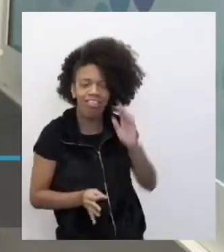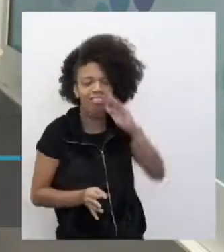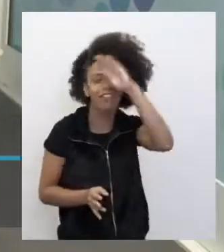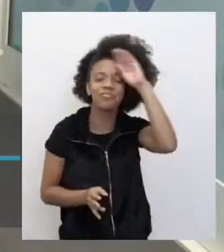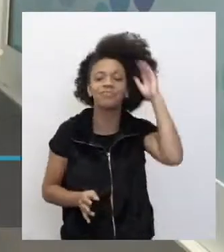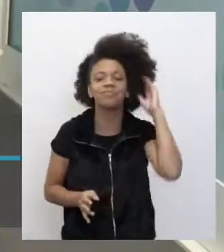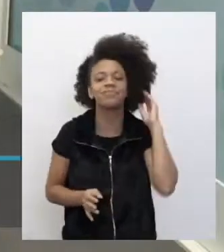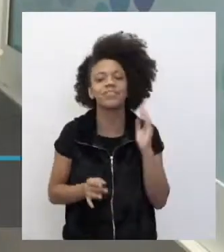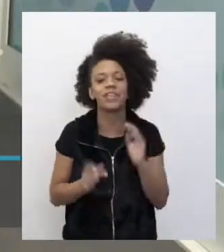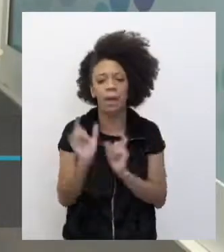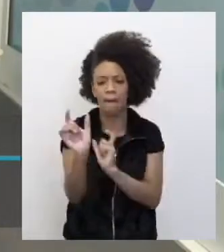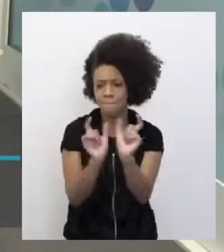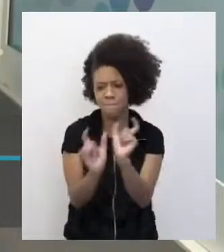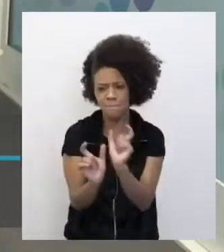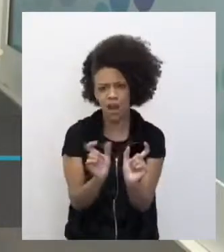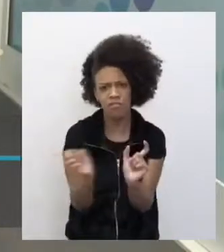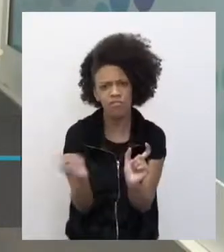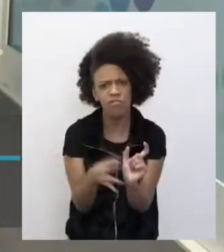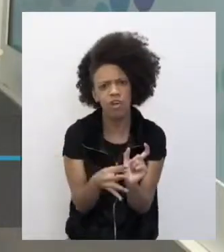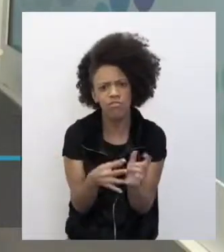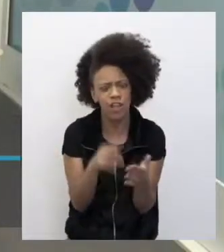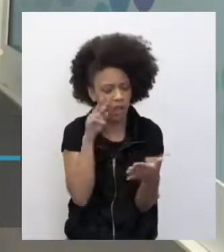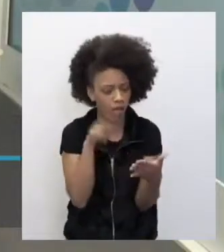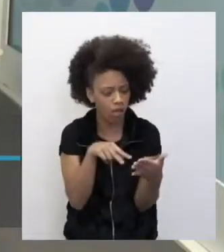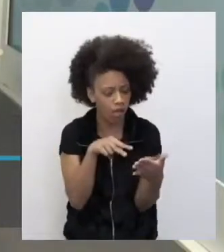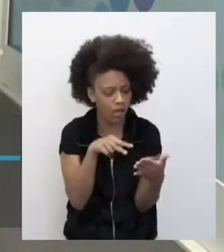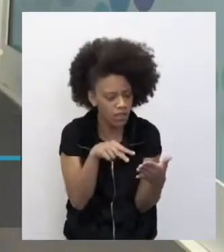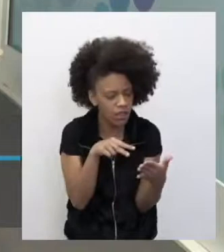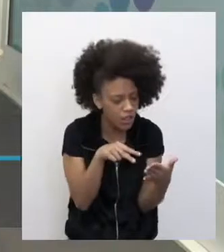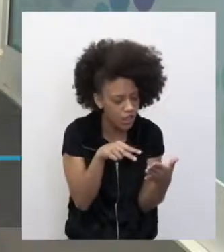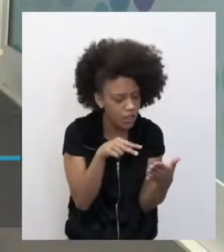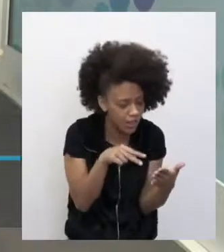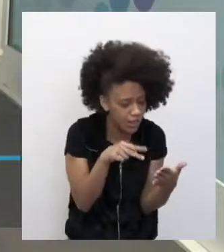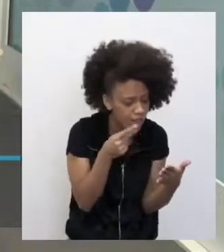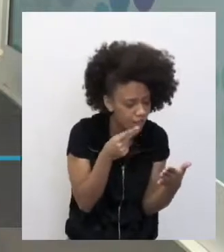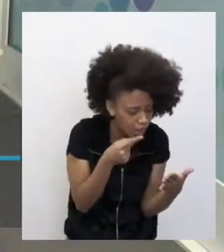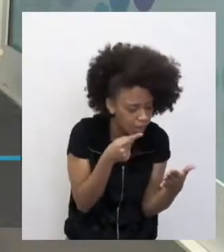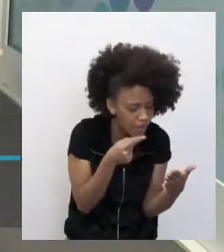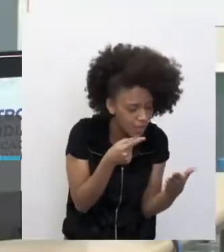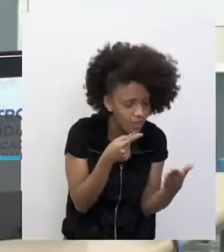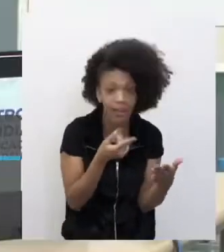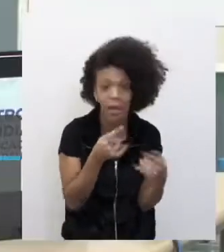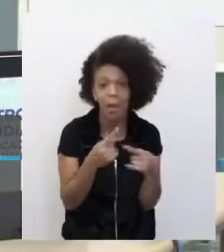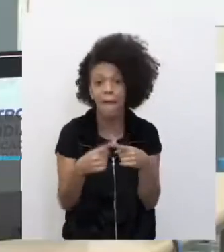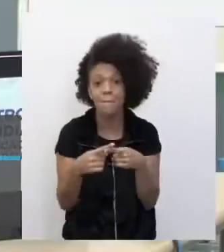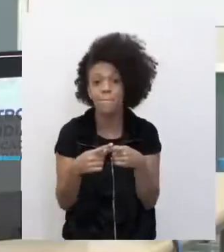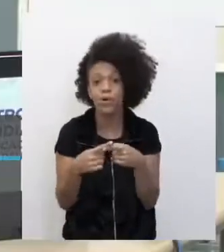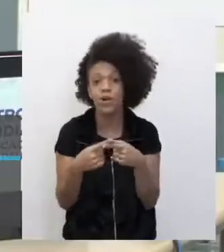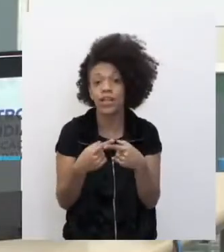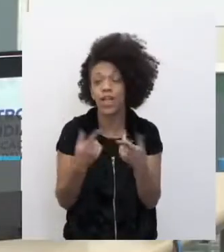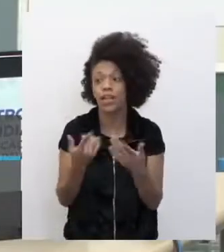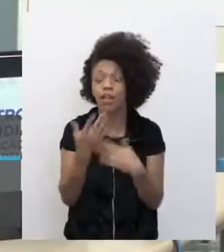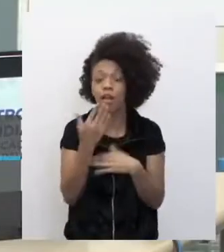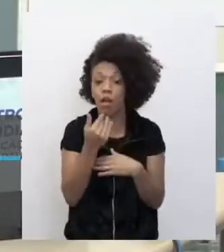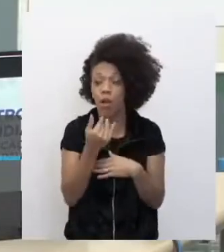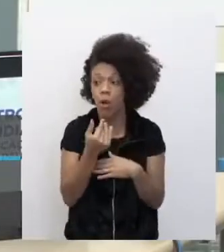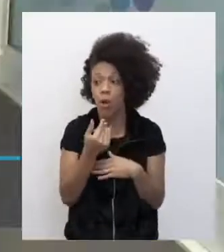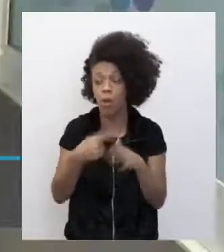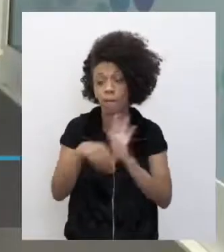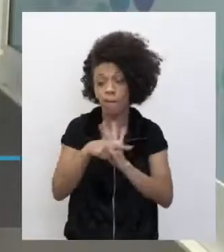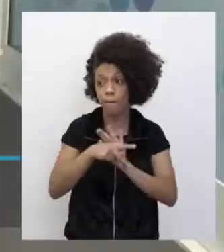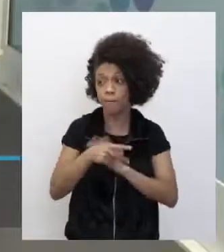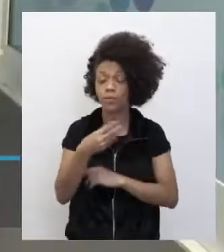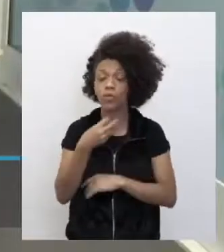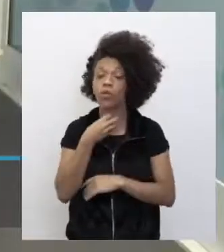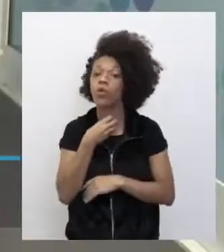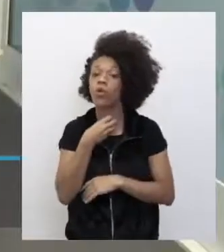E até palavras novas, até eu aqui, né? Fui ler gastrostomia. É, né? porque ele se alimenta... Gastrite, gastrotomia.